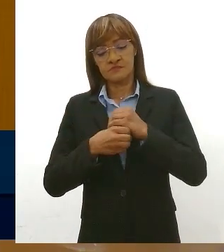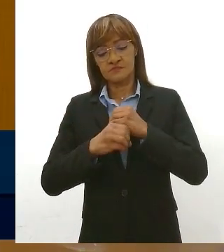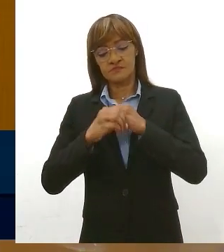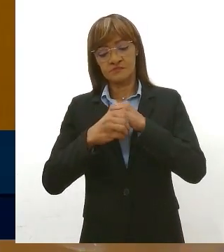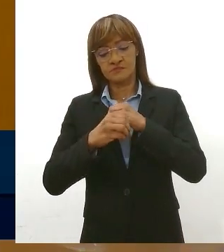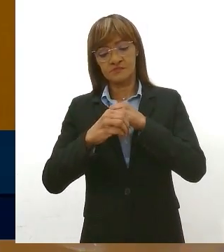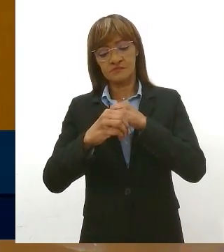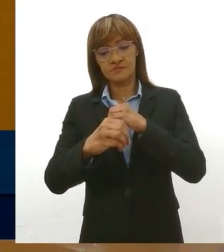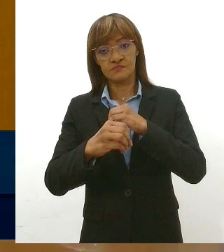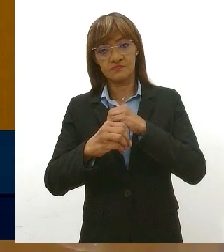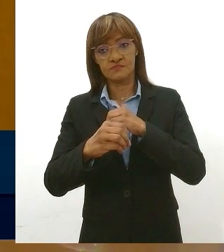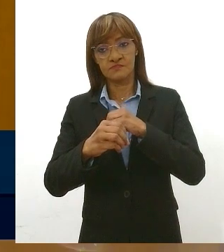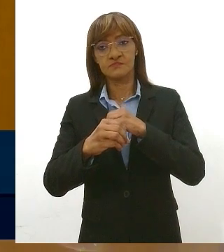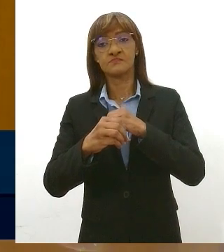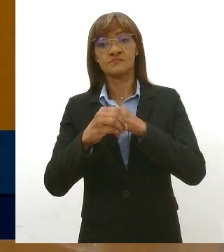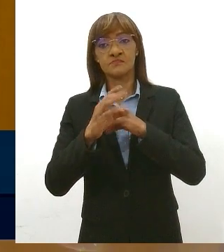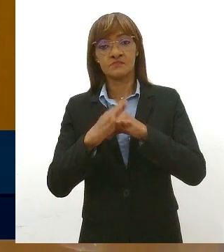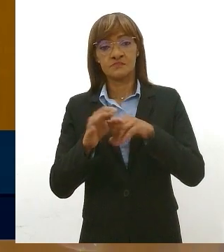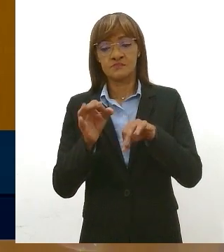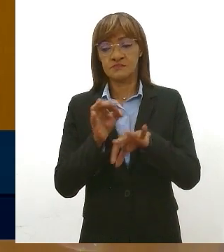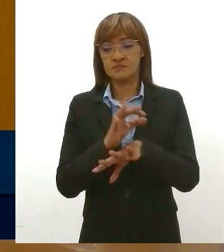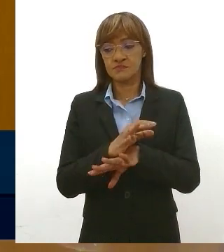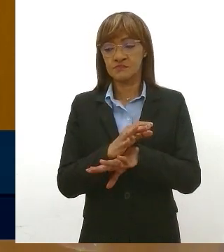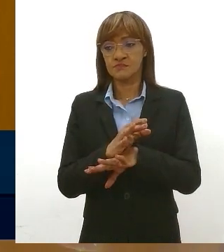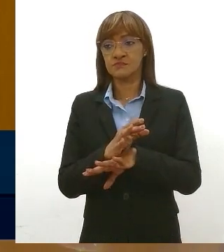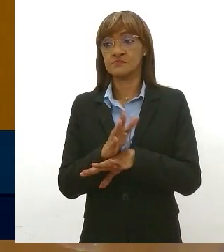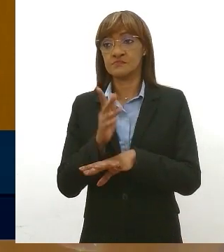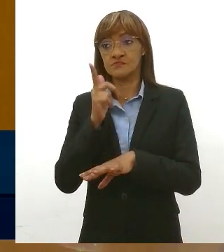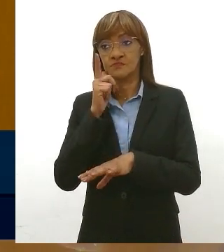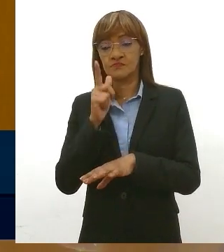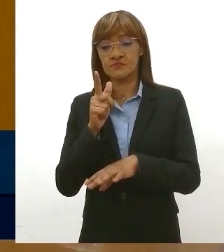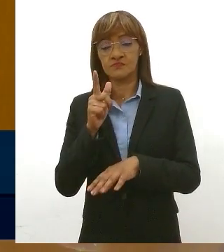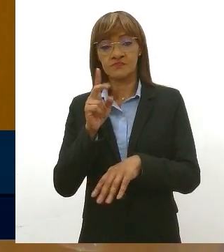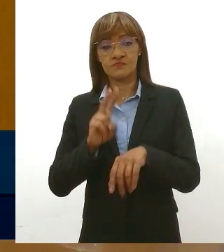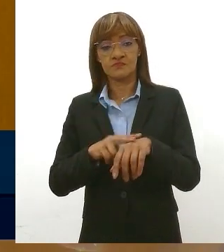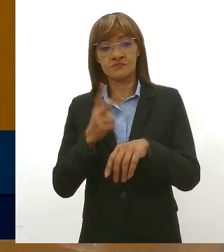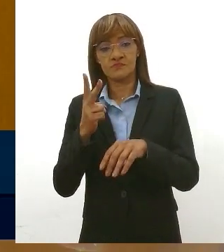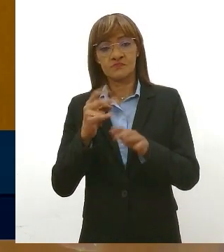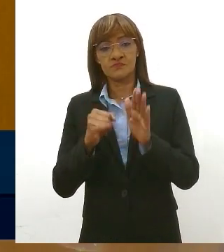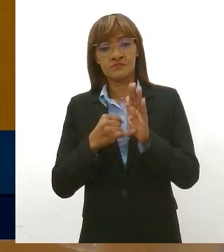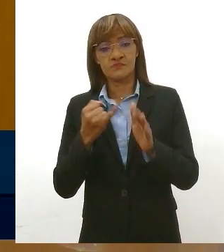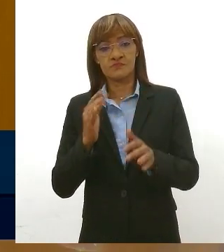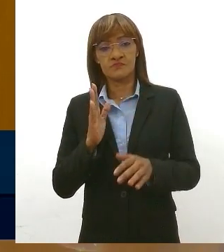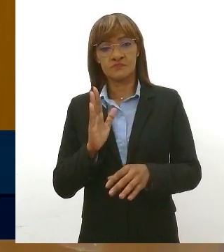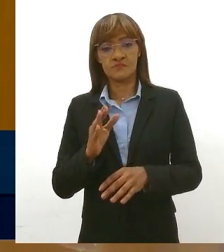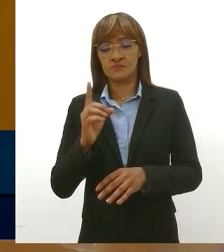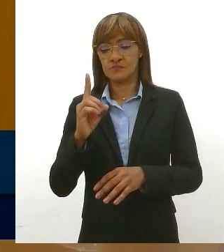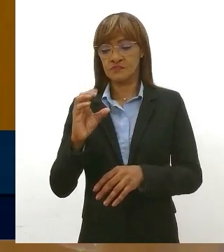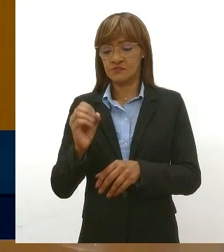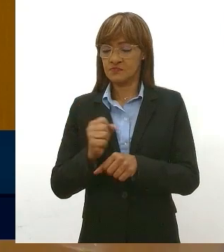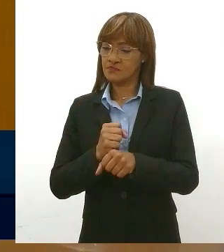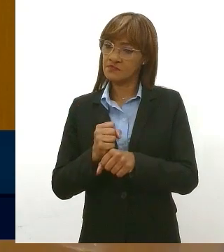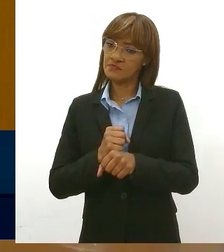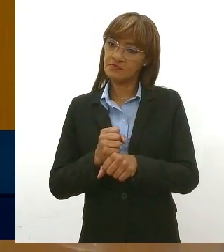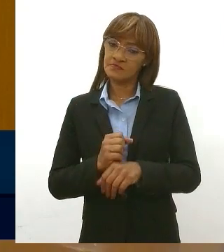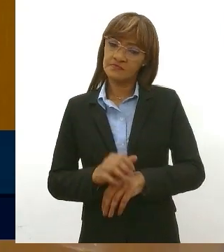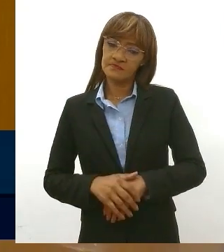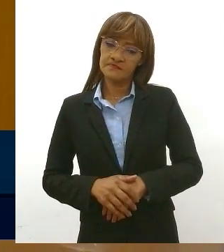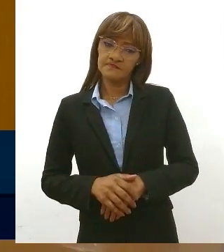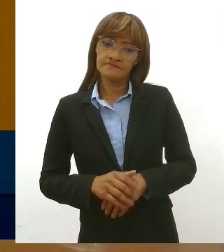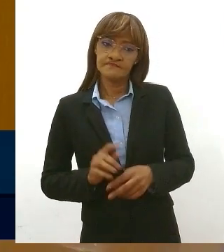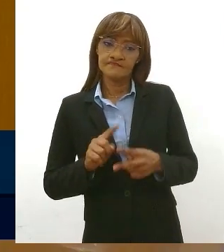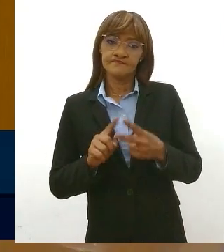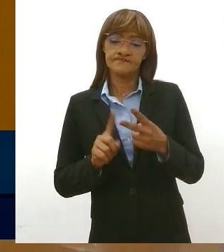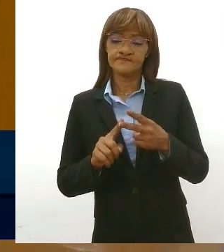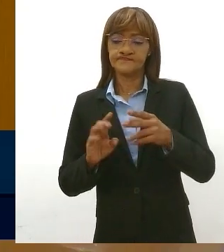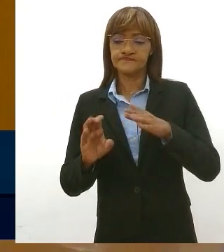tivemos 2 contratos anteriores, uma obra que já vai para quase 10 anos de existência. 2 empresas contratadas fizeram um pedaço da obra e